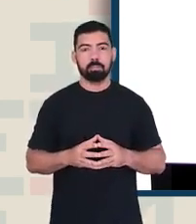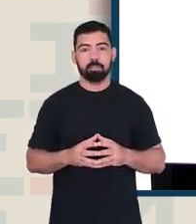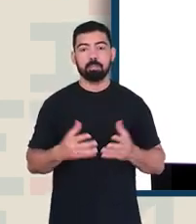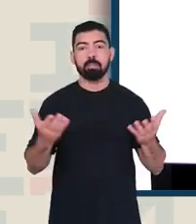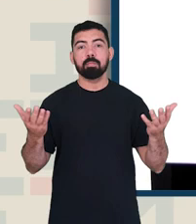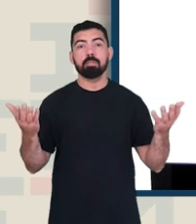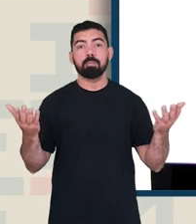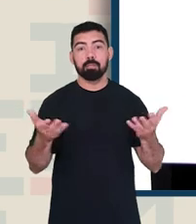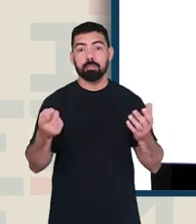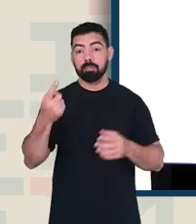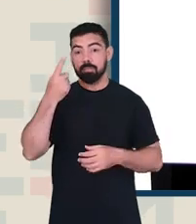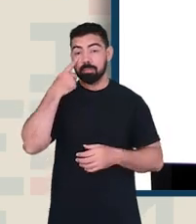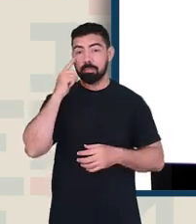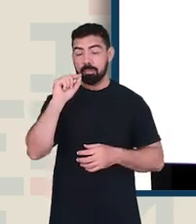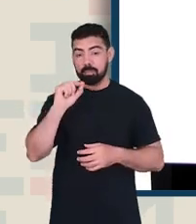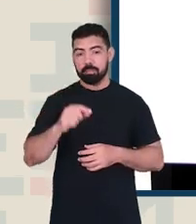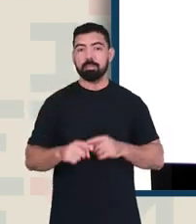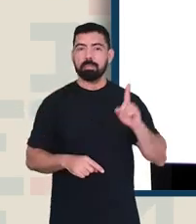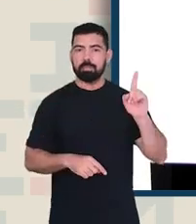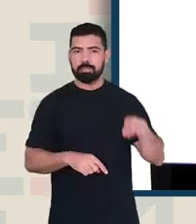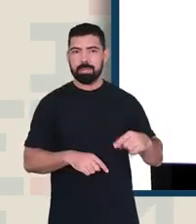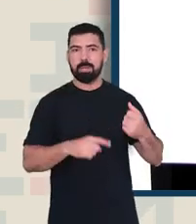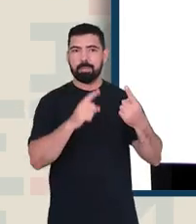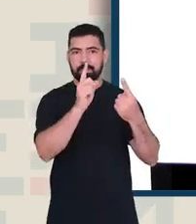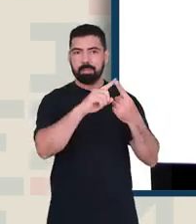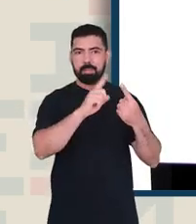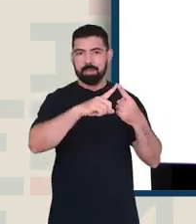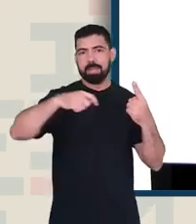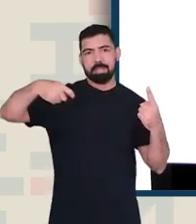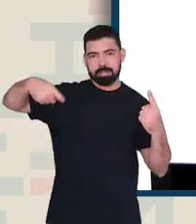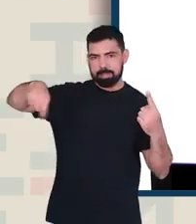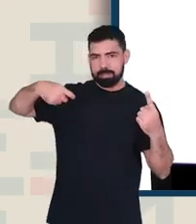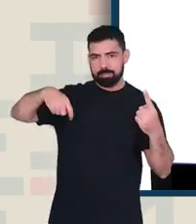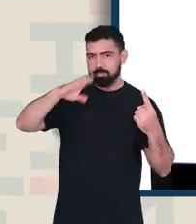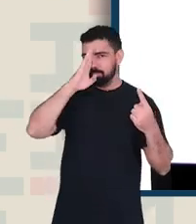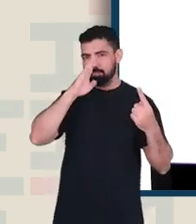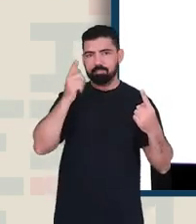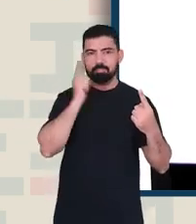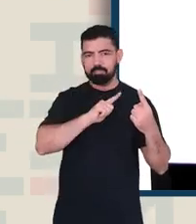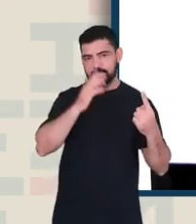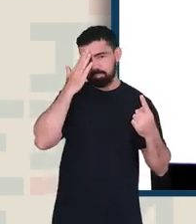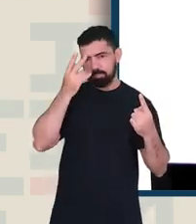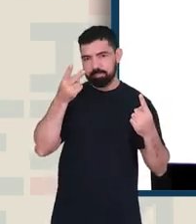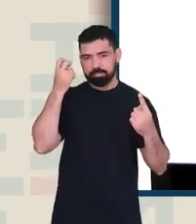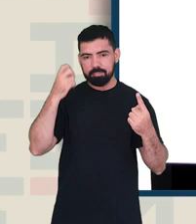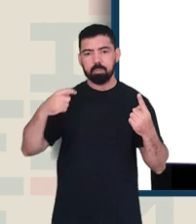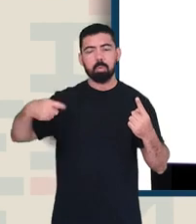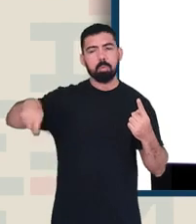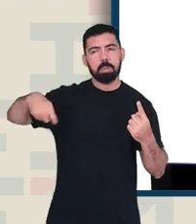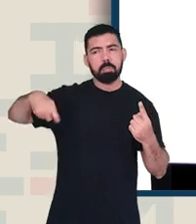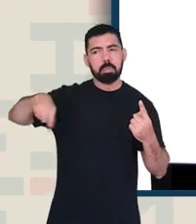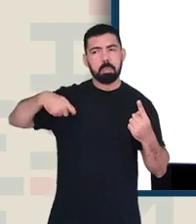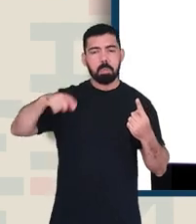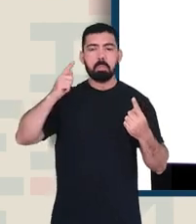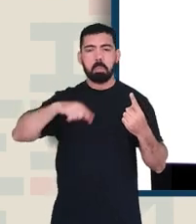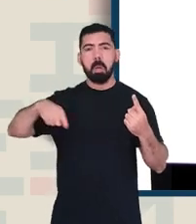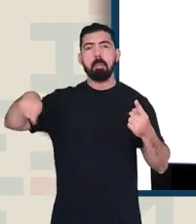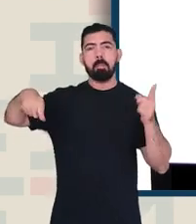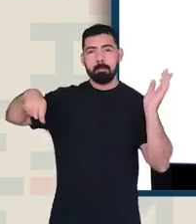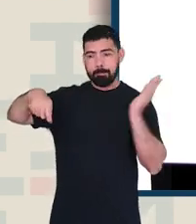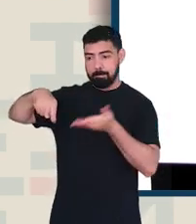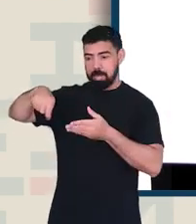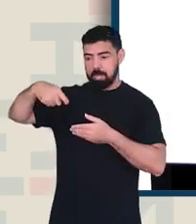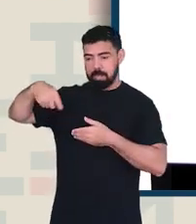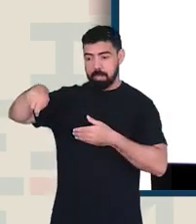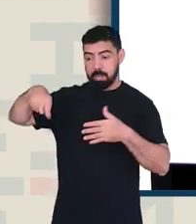Veja que o primeiro é um sino, a gente distingue diretamente qual que é o objeto que produz, qual que é o elemento